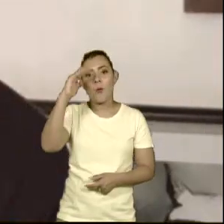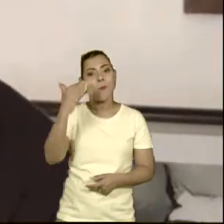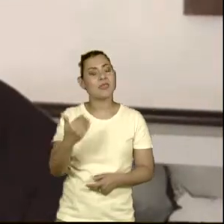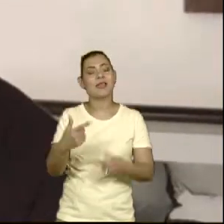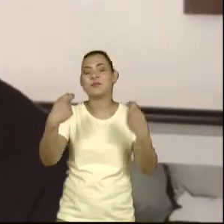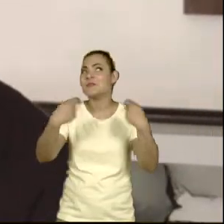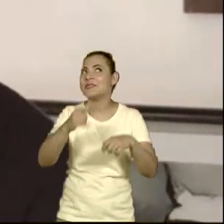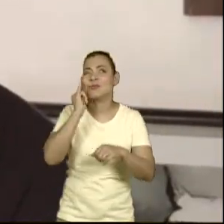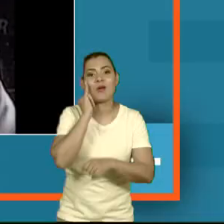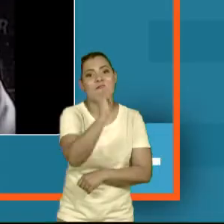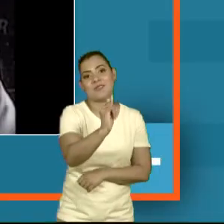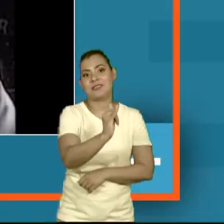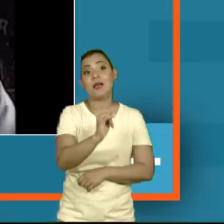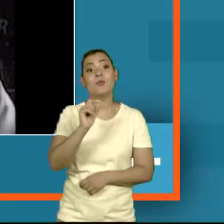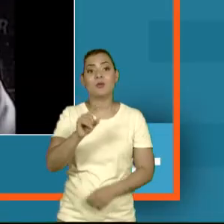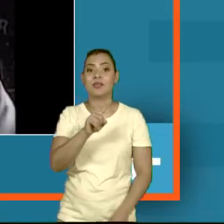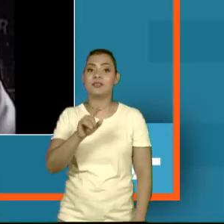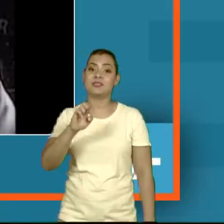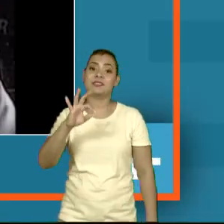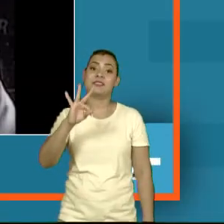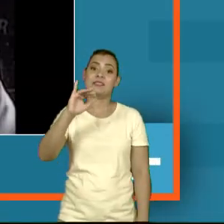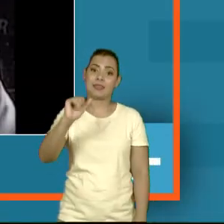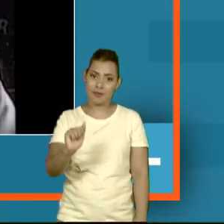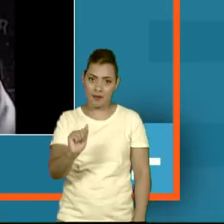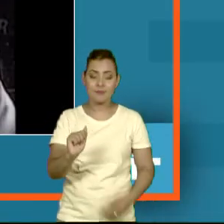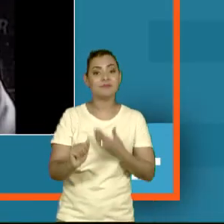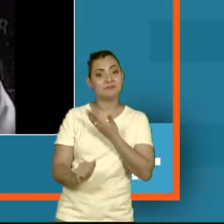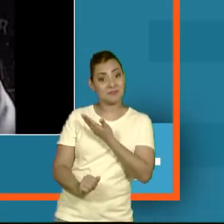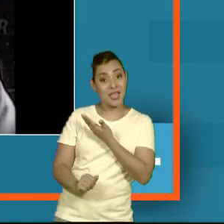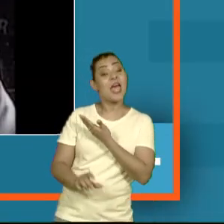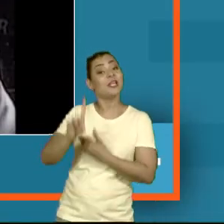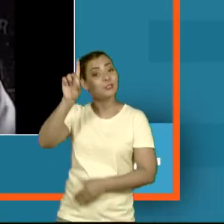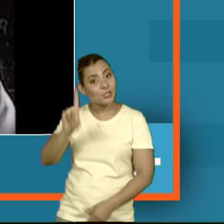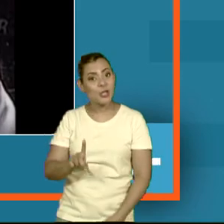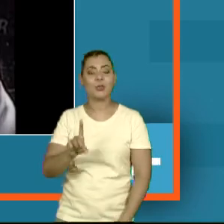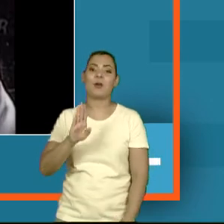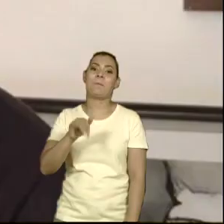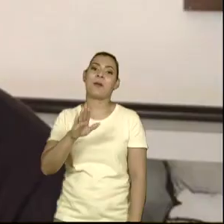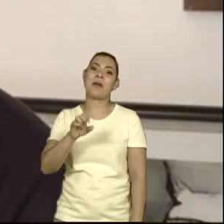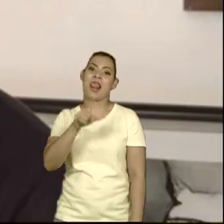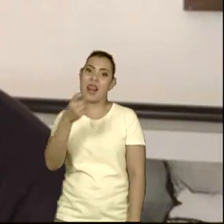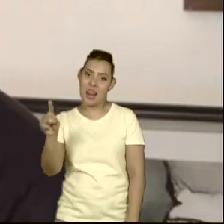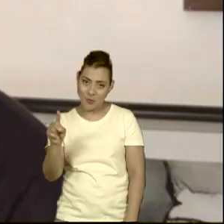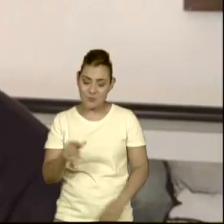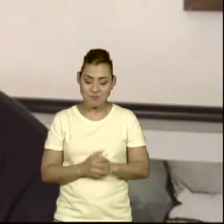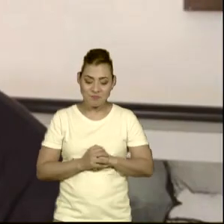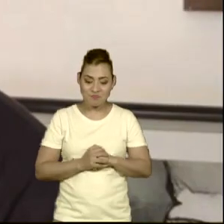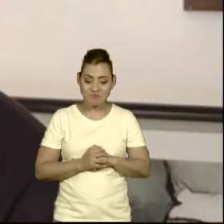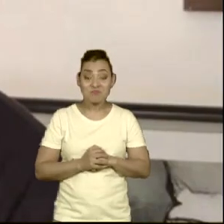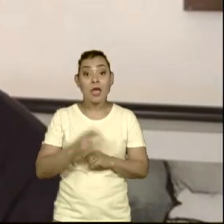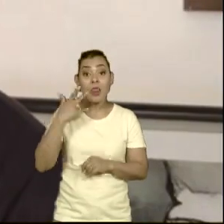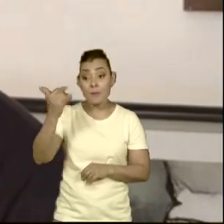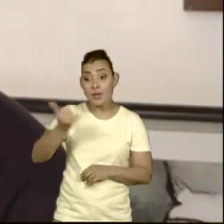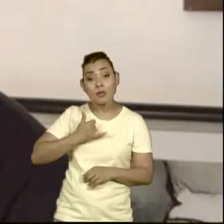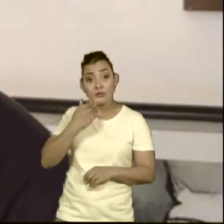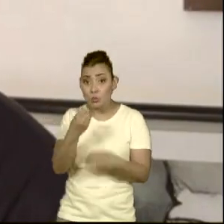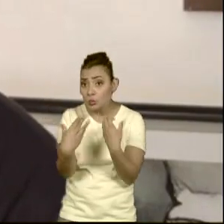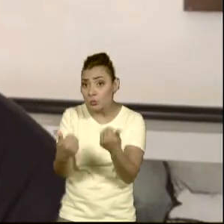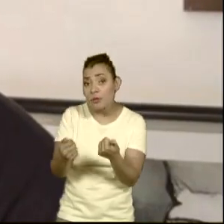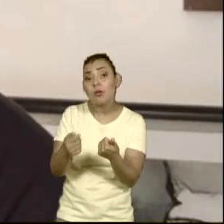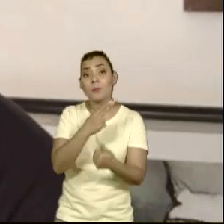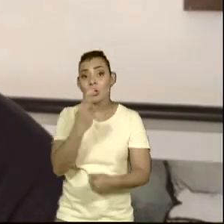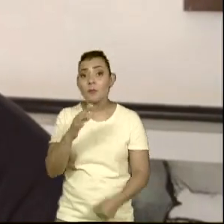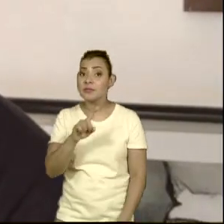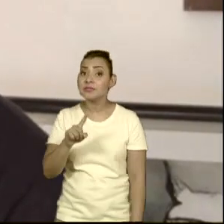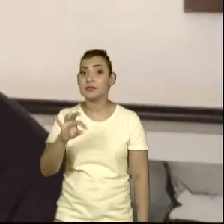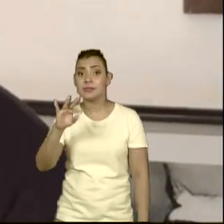tem que ficar registrada, era Zita Bressani, diretora do Bambalalão na época. A Zita Bressani me liga, fala, Fernando, tudo bem? Eu sou